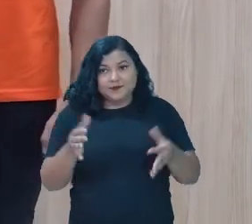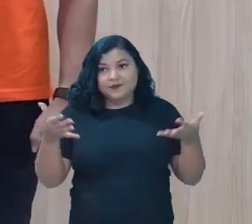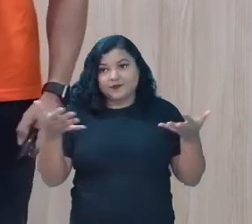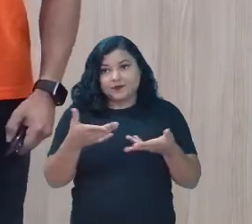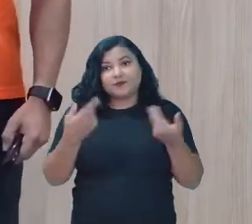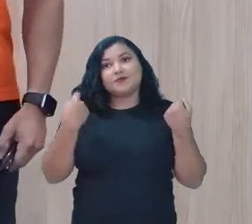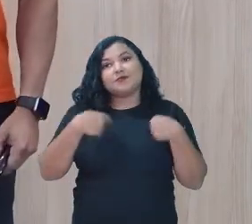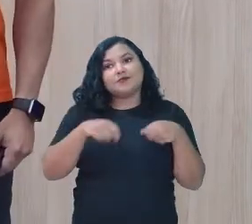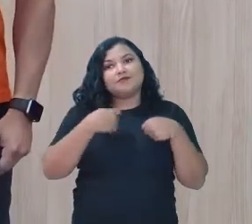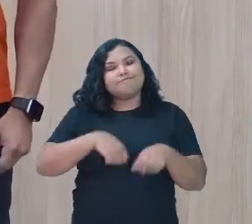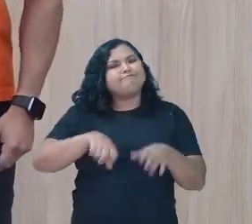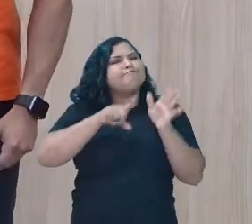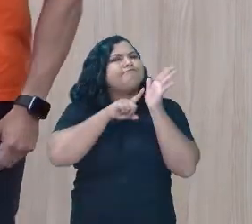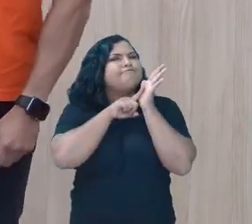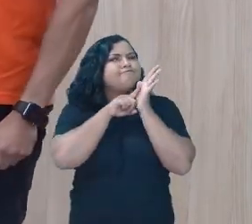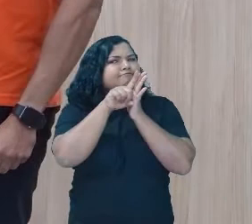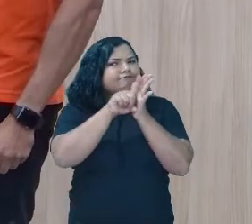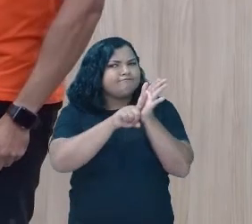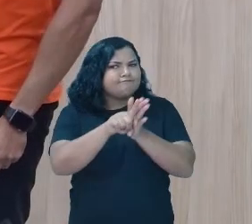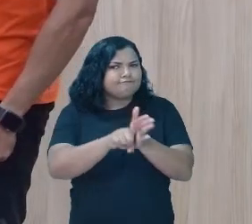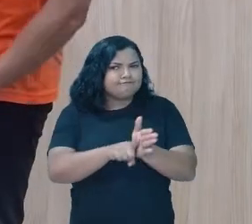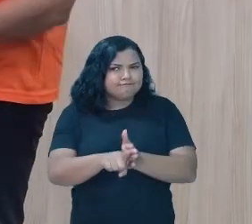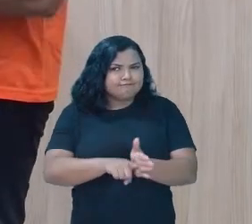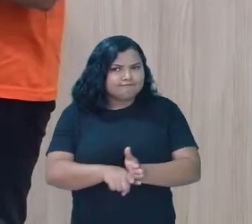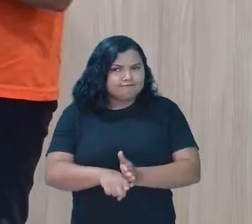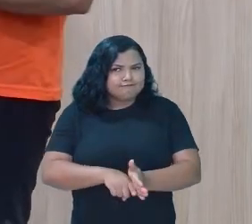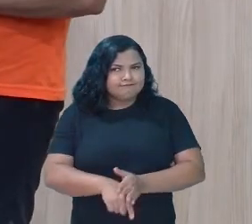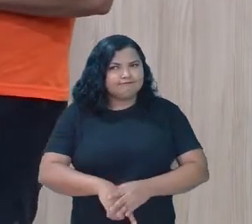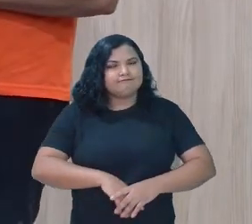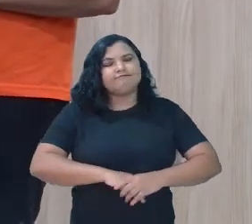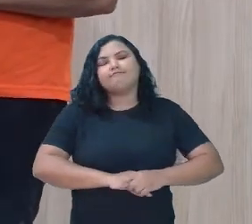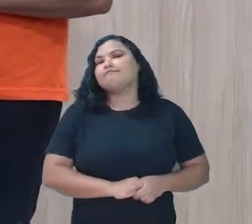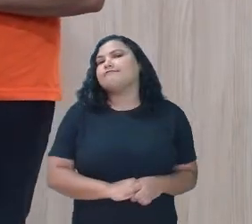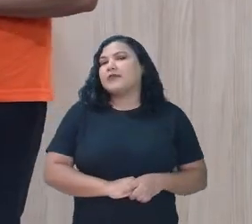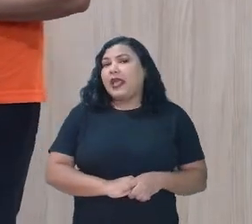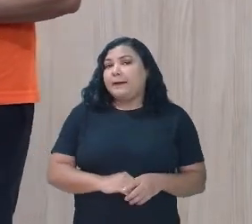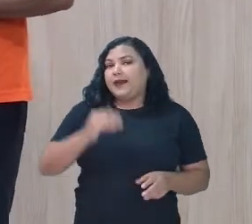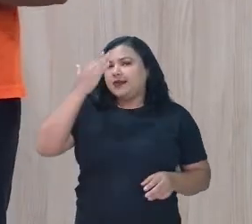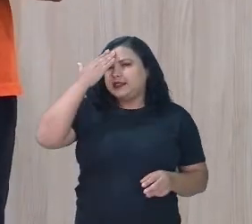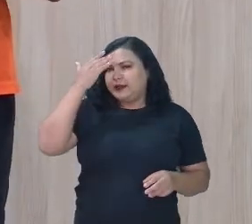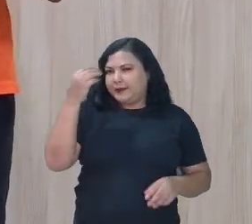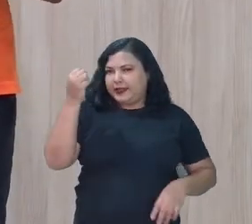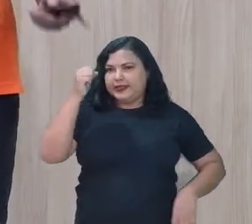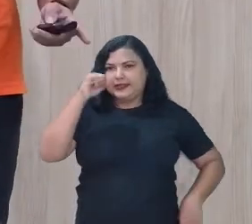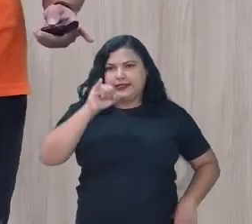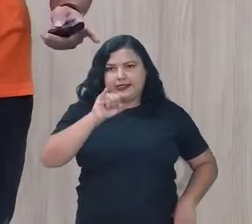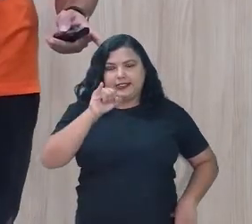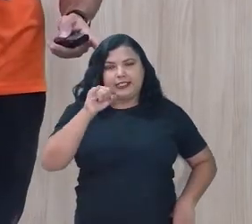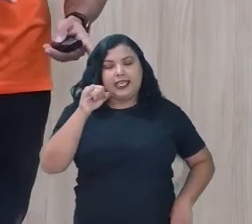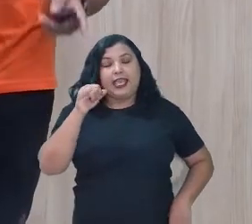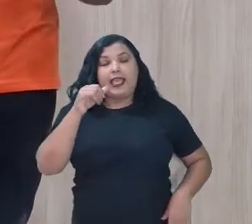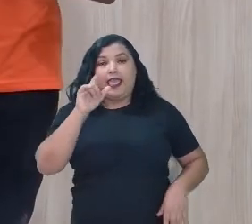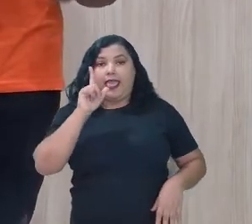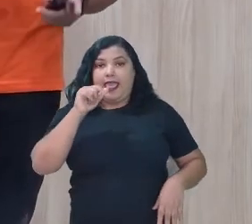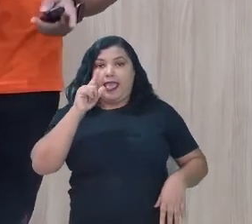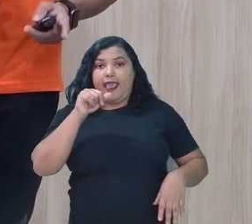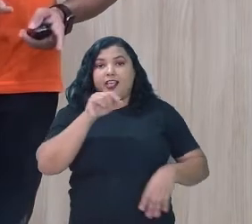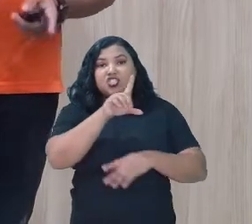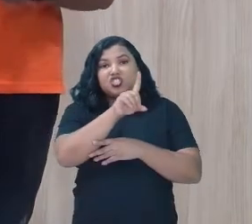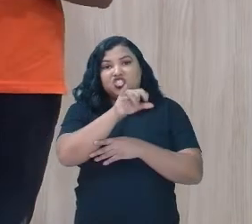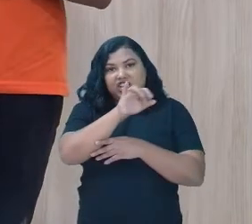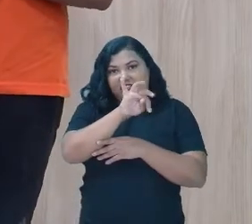agora eu preciso analisar essas grandezas, para saber se elas são grandezas diretamente proporcionais